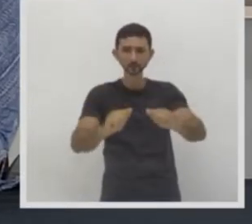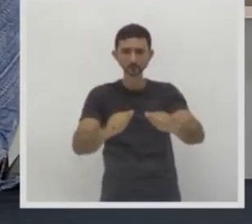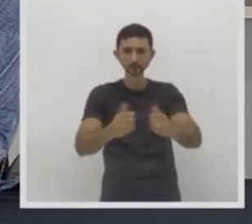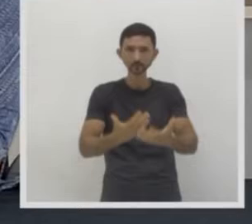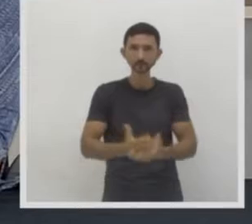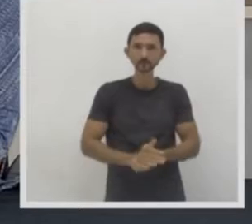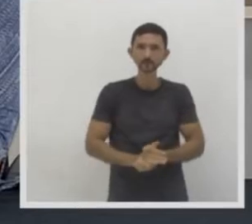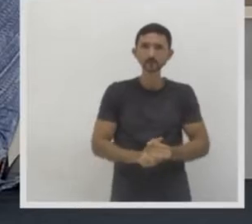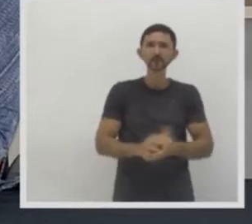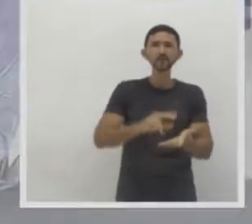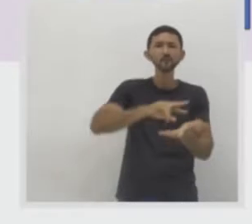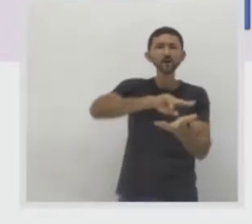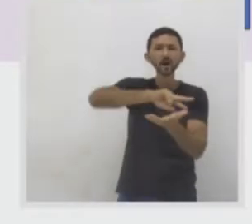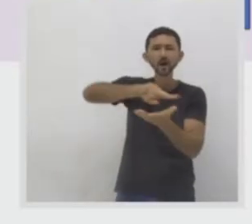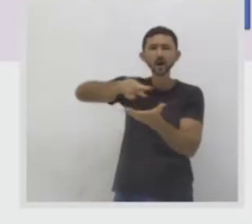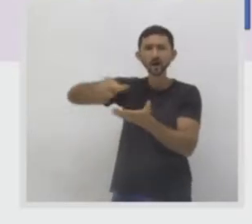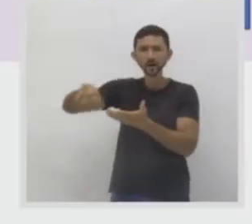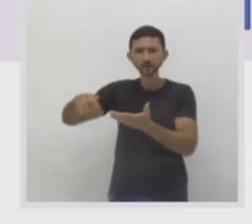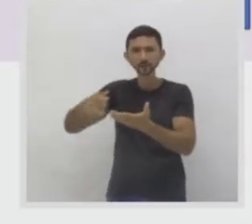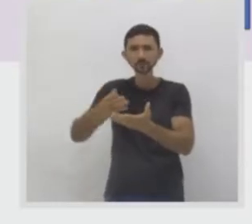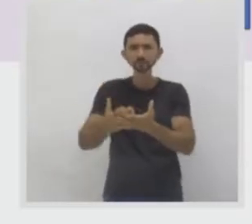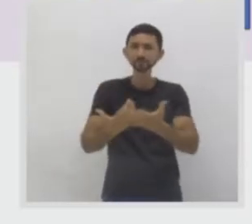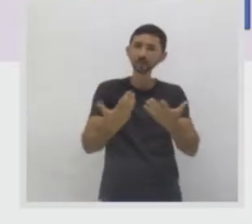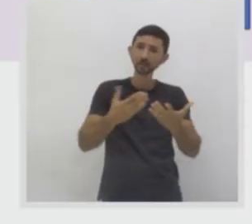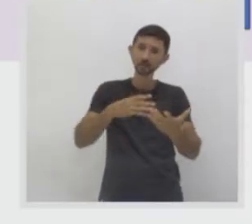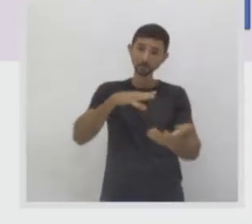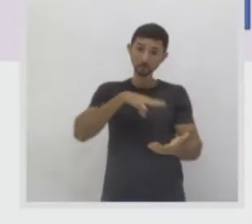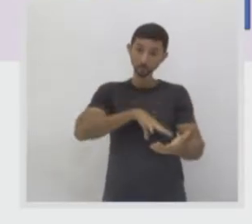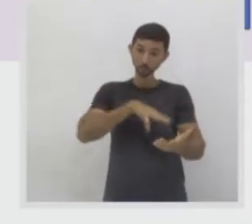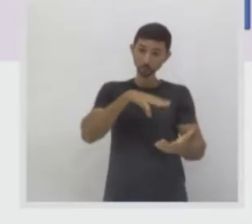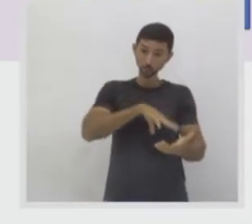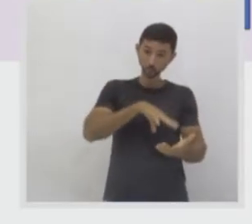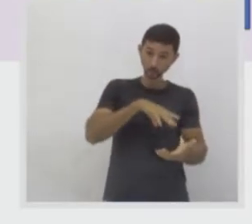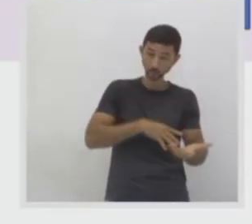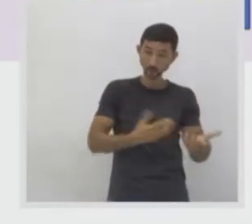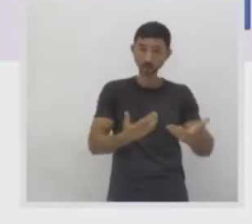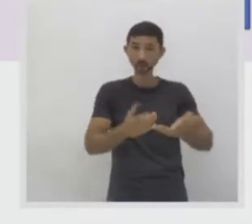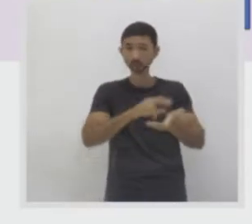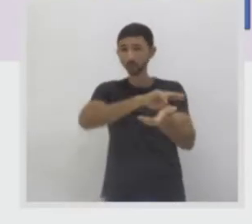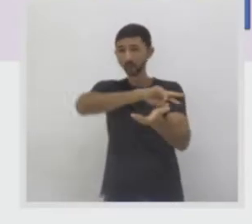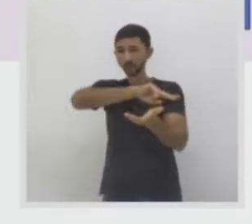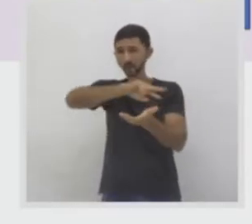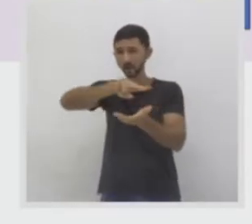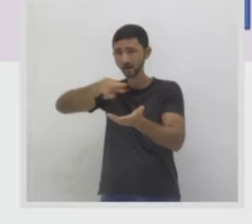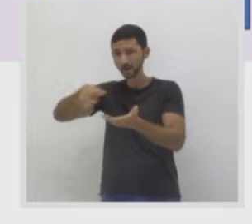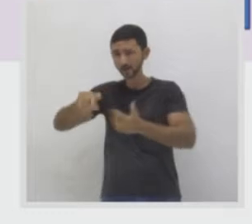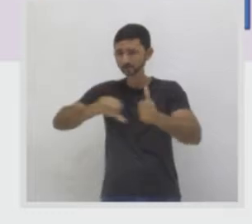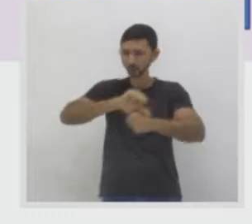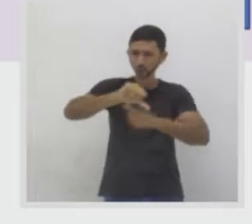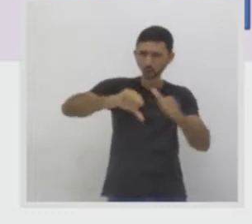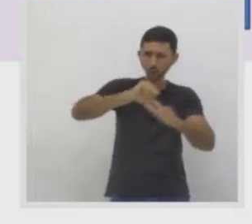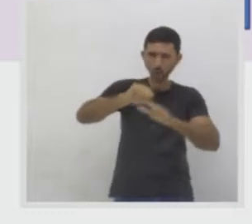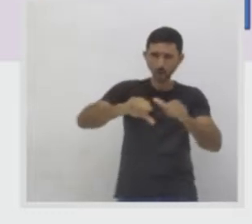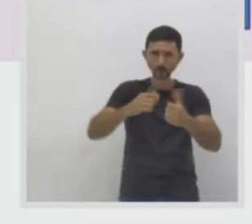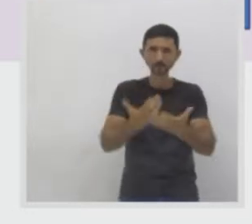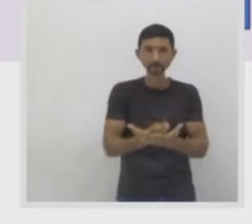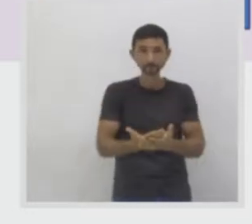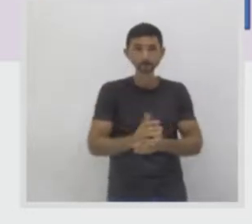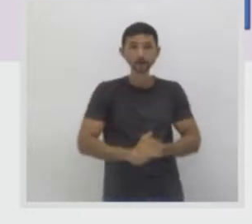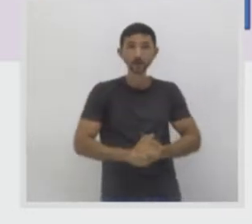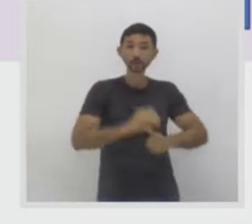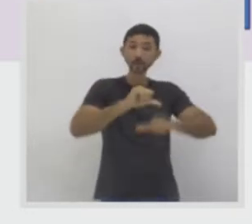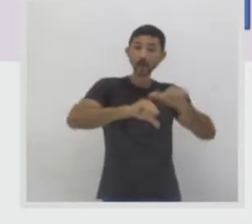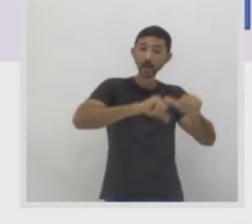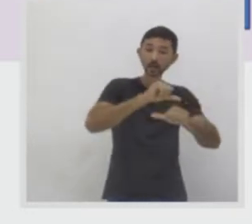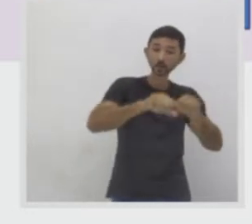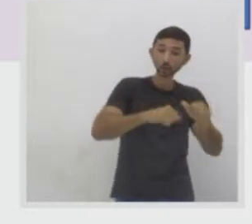ocorre pela diversificação do sistema de uma língua em relação às possibilidades de mudança de seus elementos. Essa mudança pode